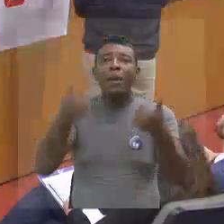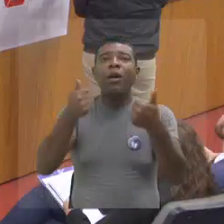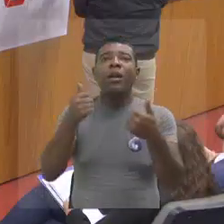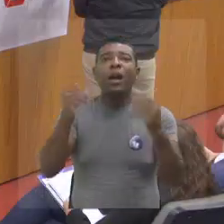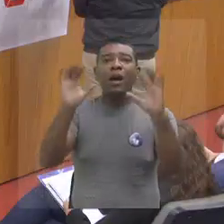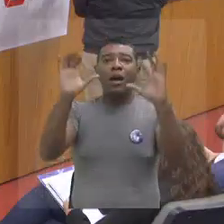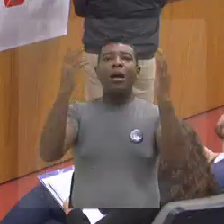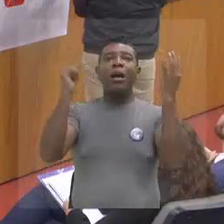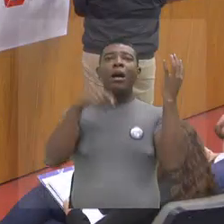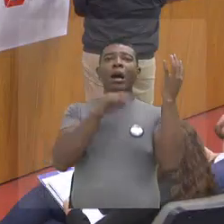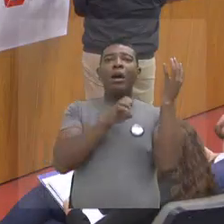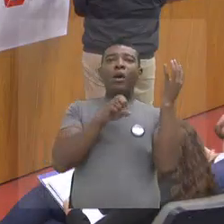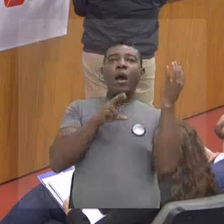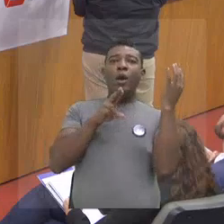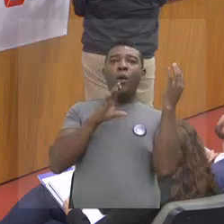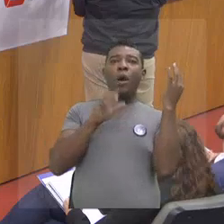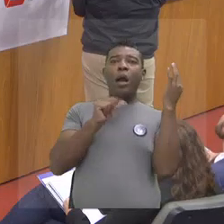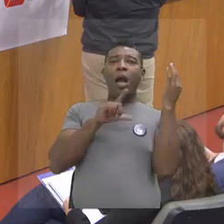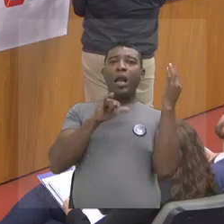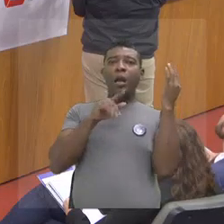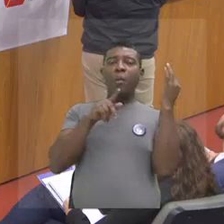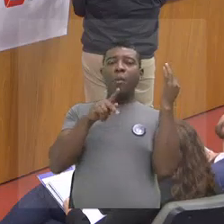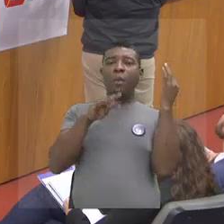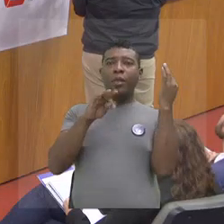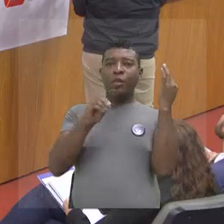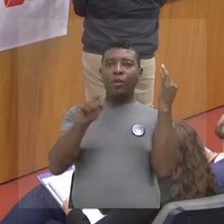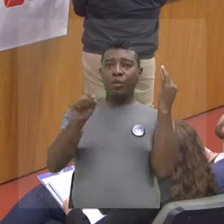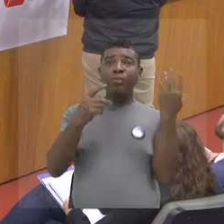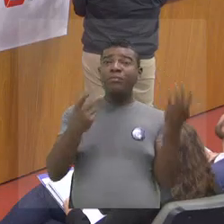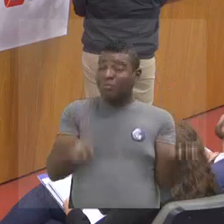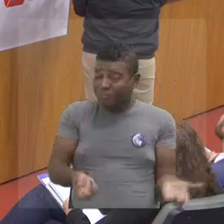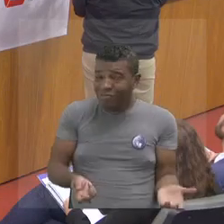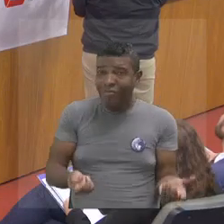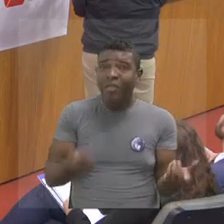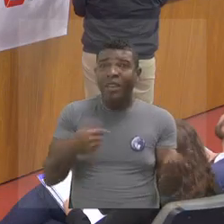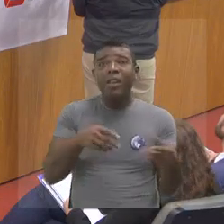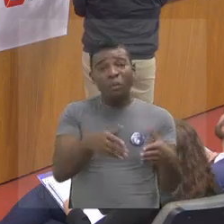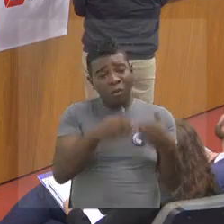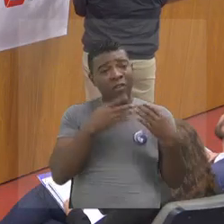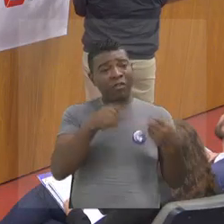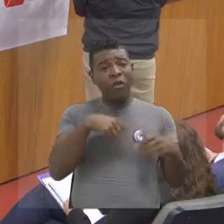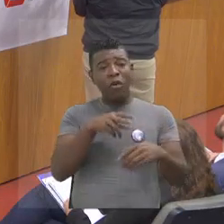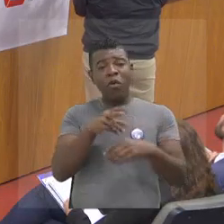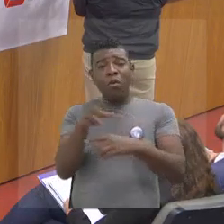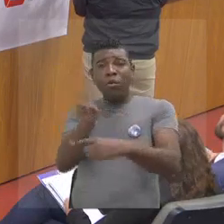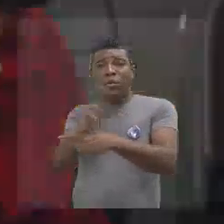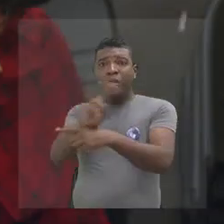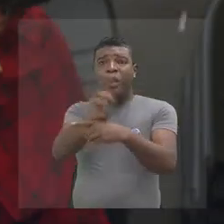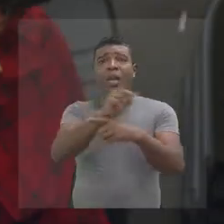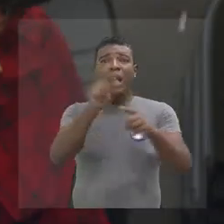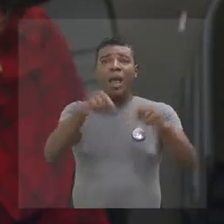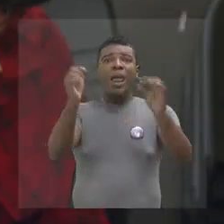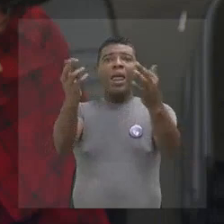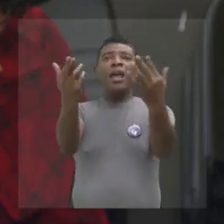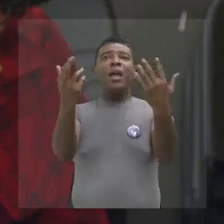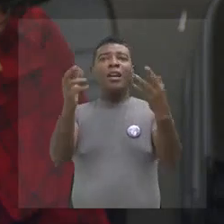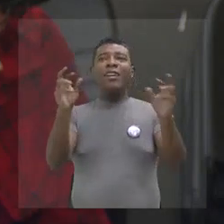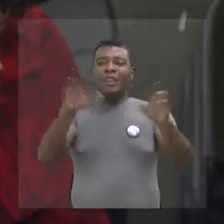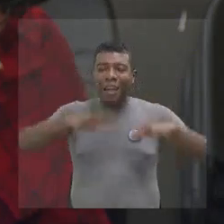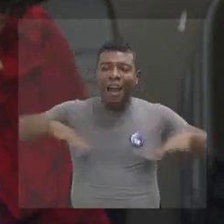a secretaria fizesse uma operação especial nessa região que vem sendo destruída região de pequizeiros região